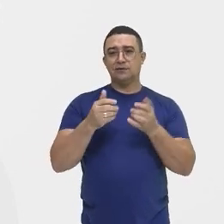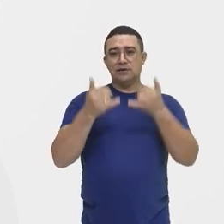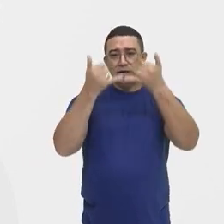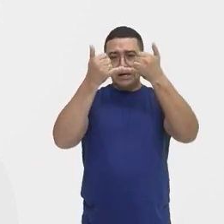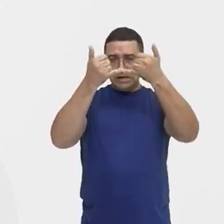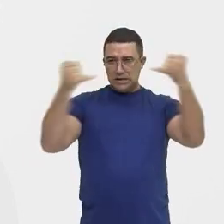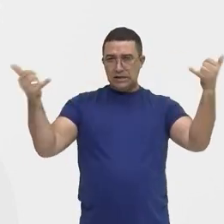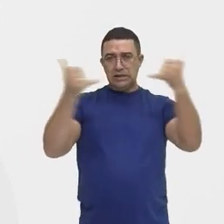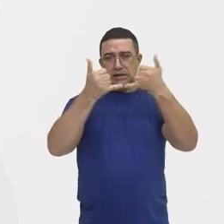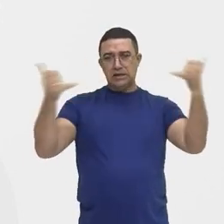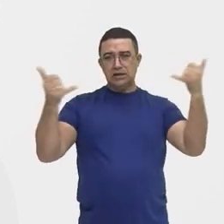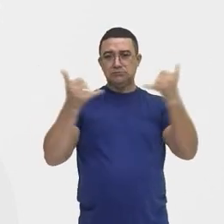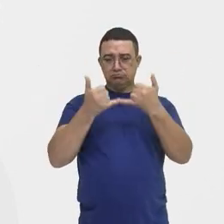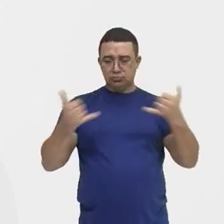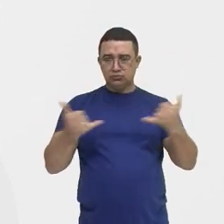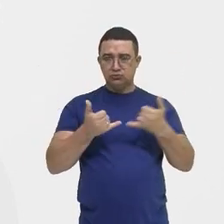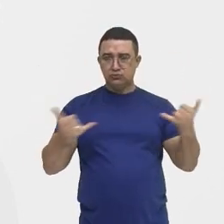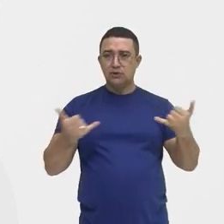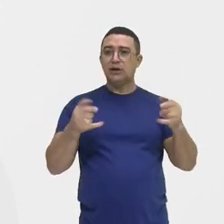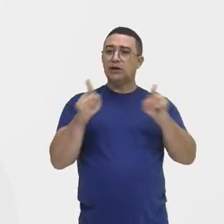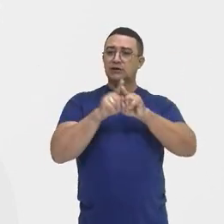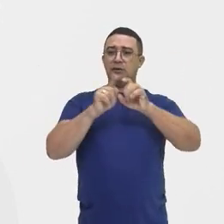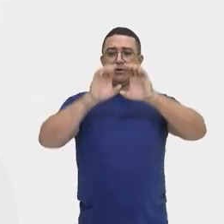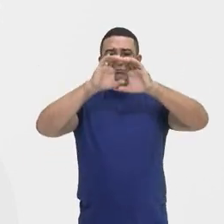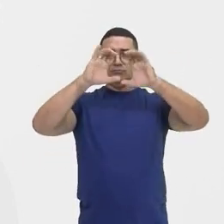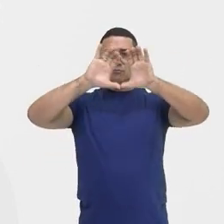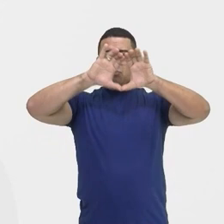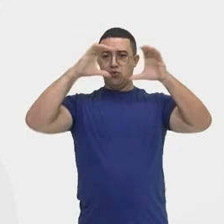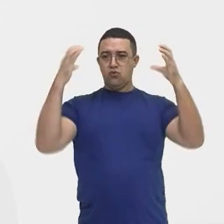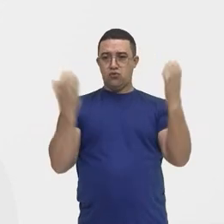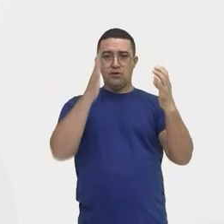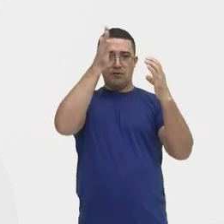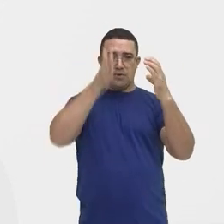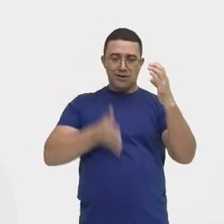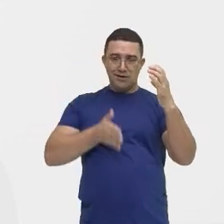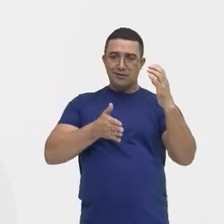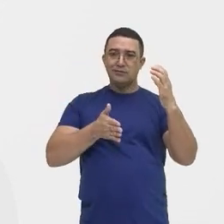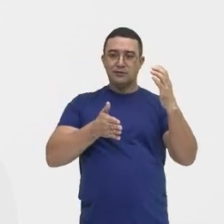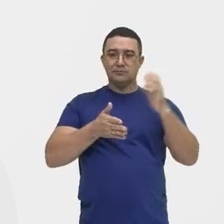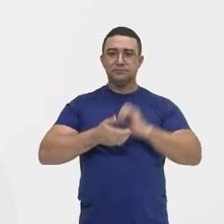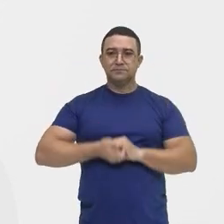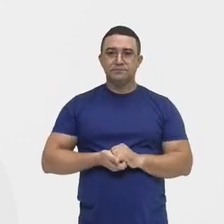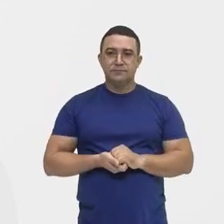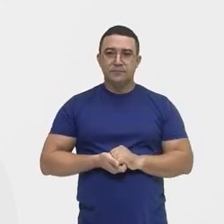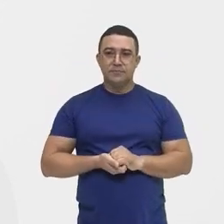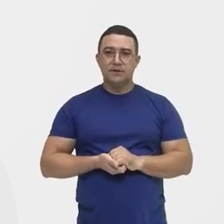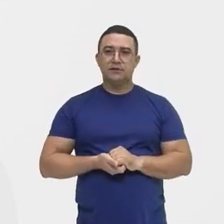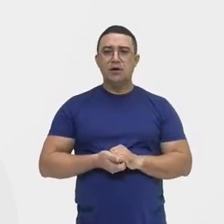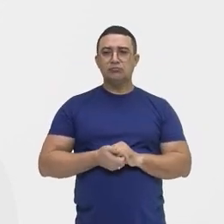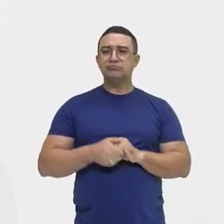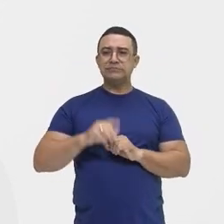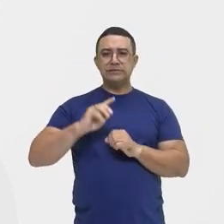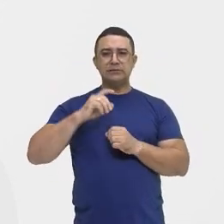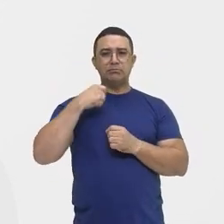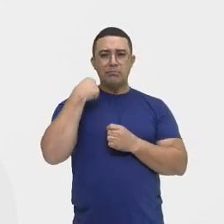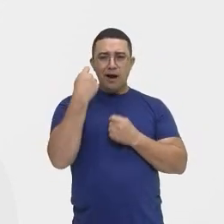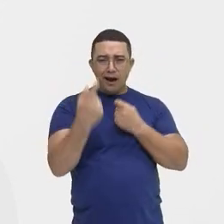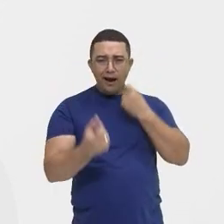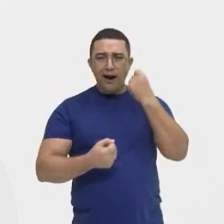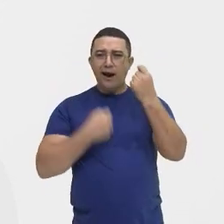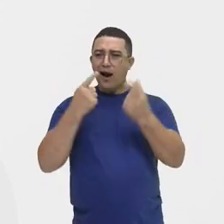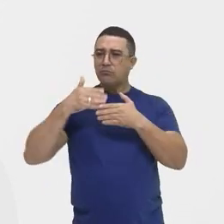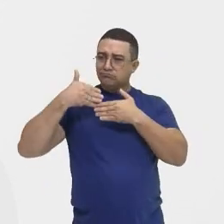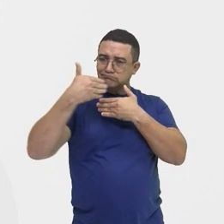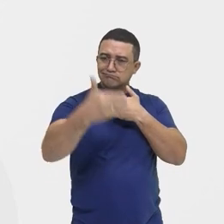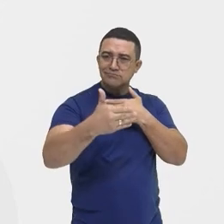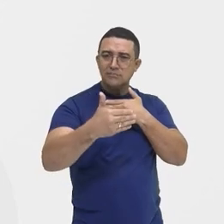das linhas imaginárias, né? Tanto dos meridianos quanto dos paralelos, tá bom? Isso a gente vai vendo mais à frente também,